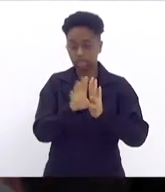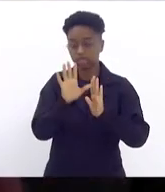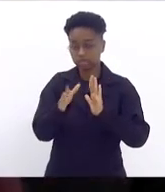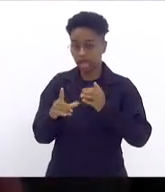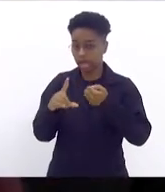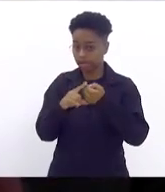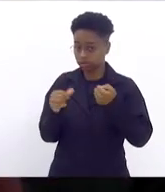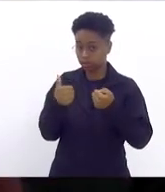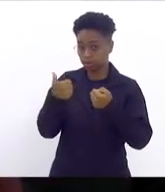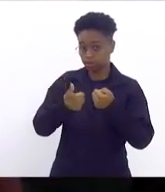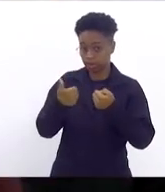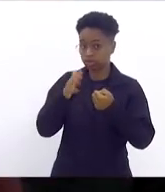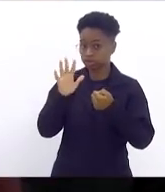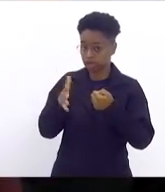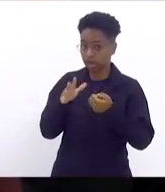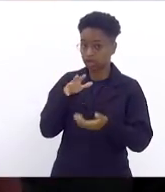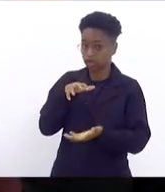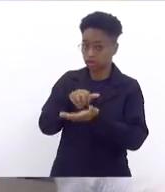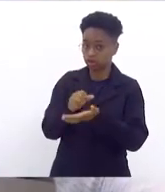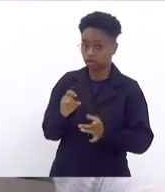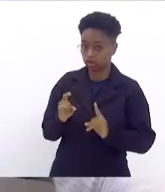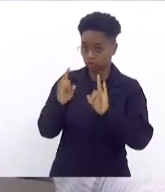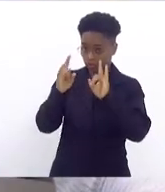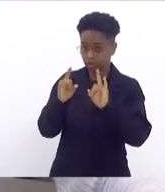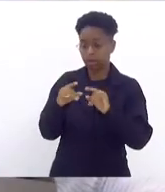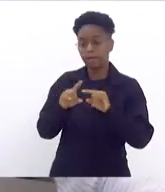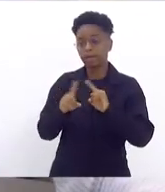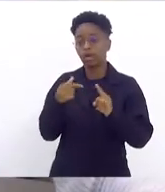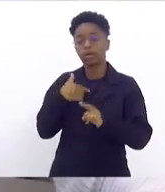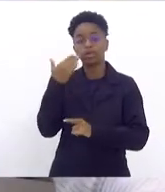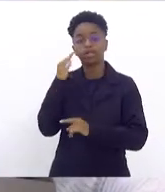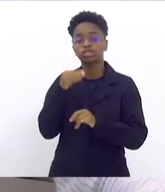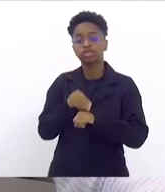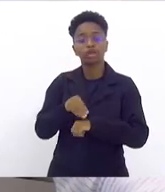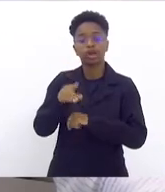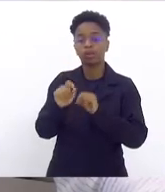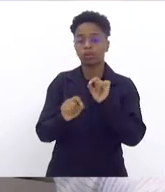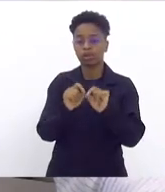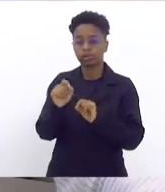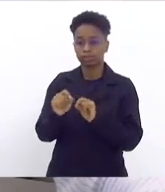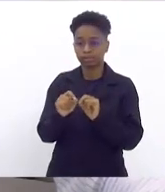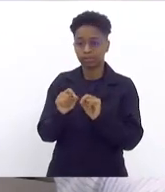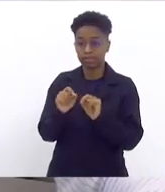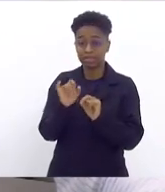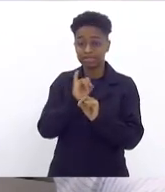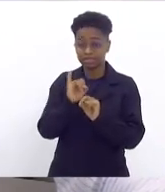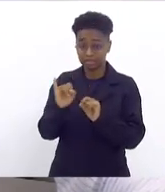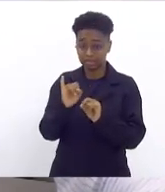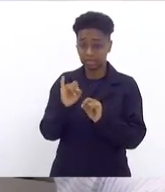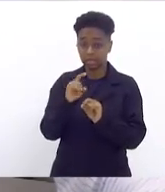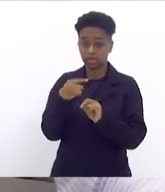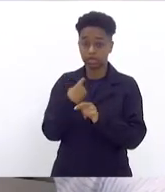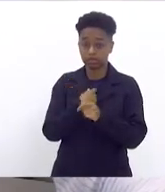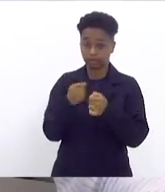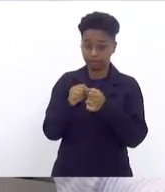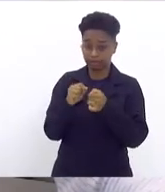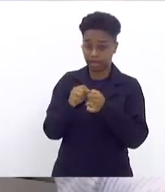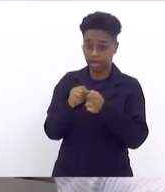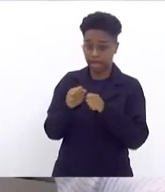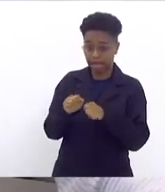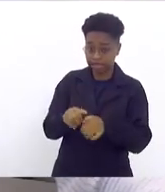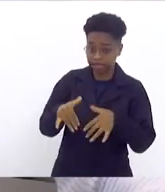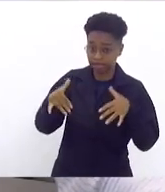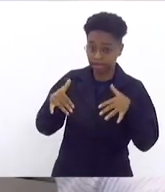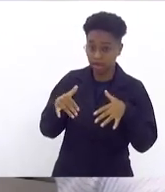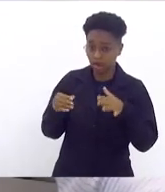1º. O que eu entendi que foi o encaminhamento que ela deu é o fato de que quando a gente tomba na Assembleia, a gente não necessariamente o